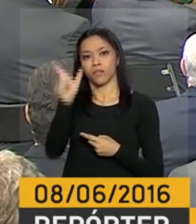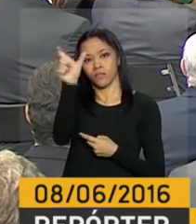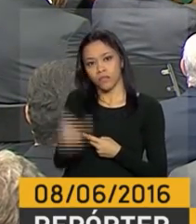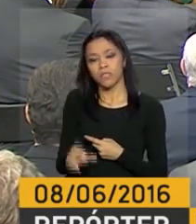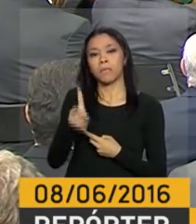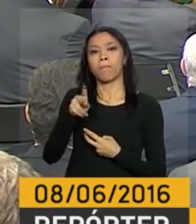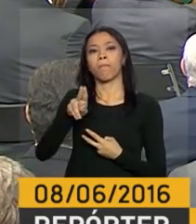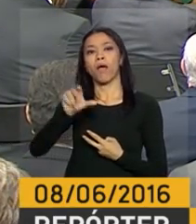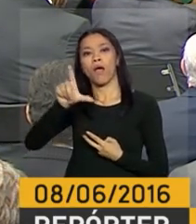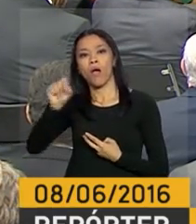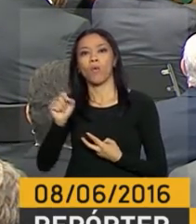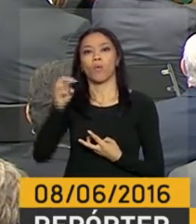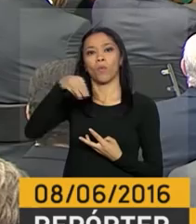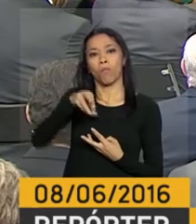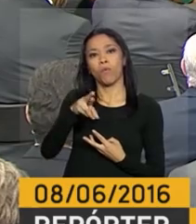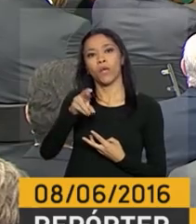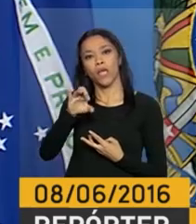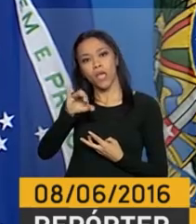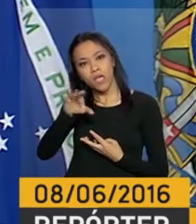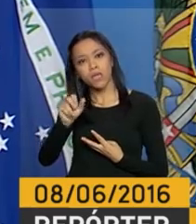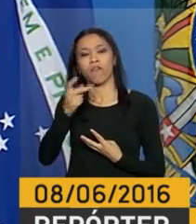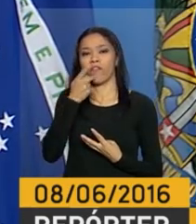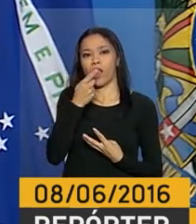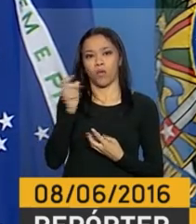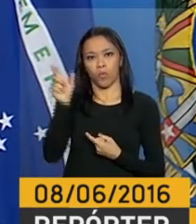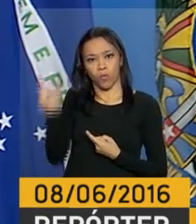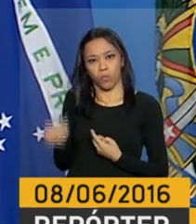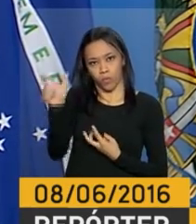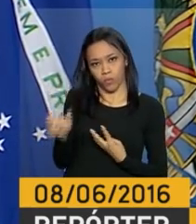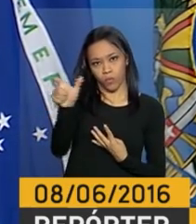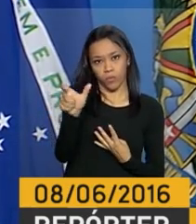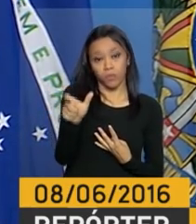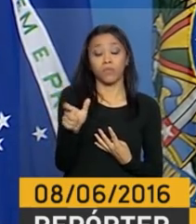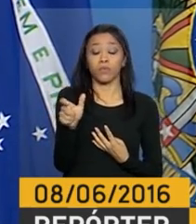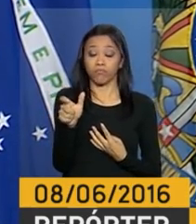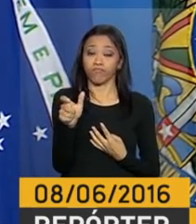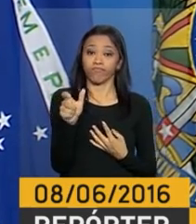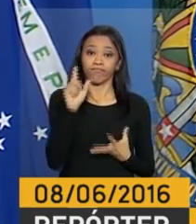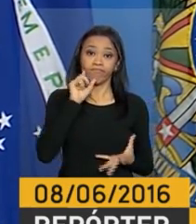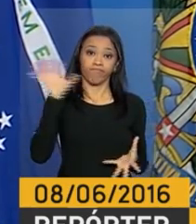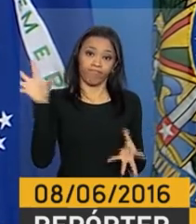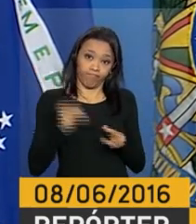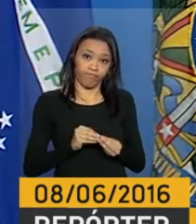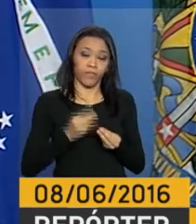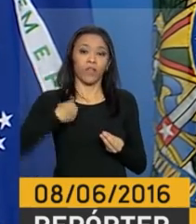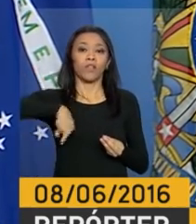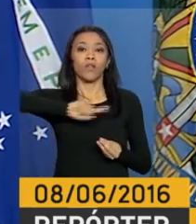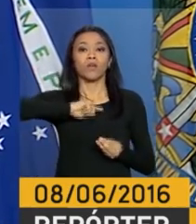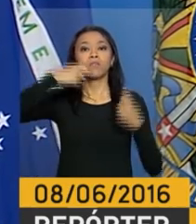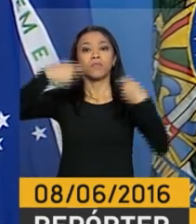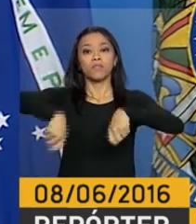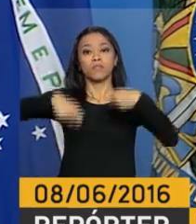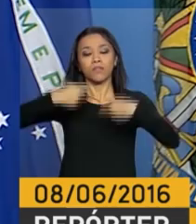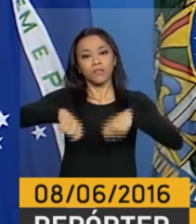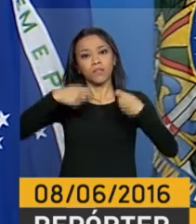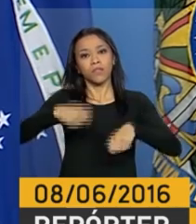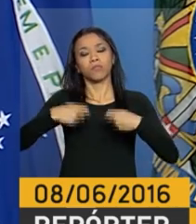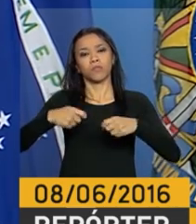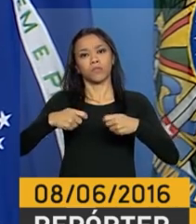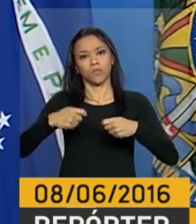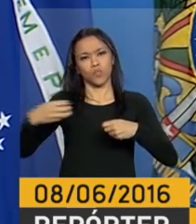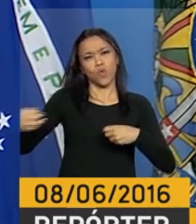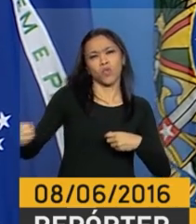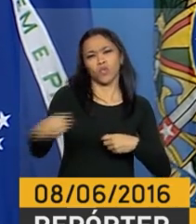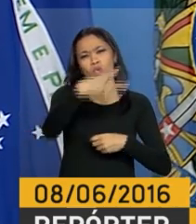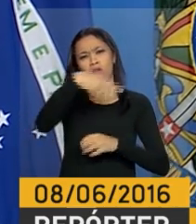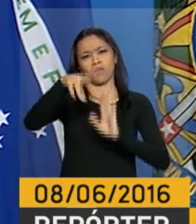scaf o Moreira nós temos que consolidar os novos fundamentos